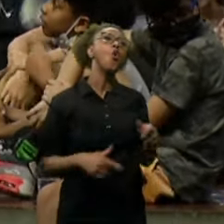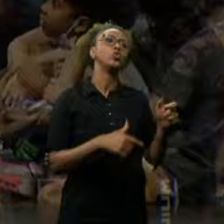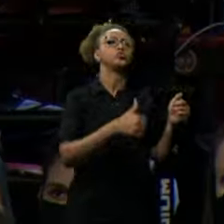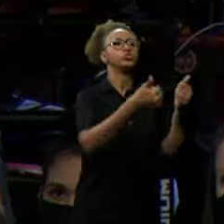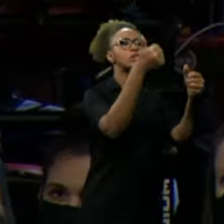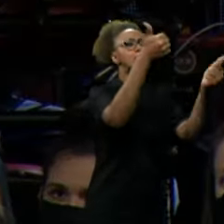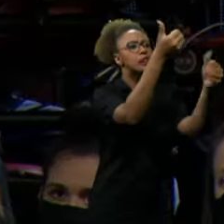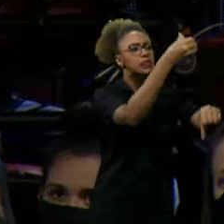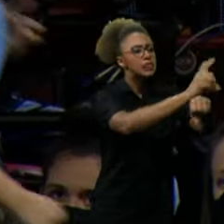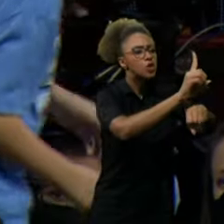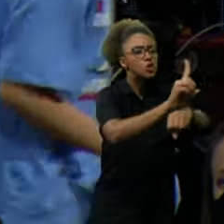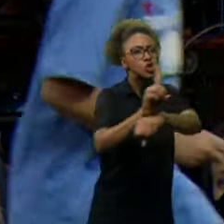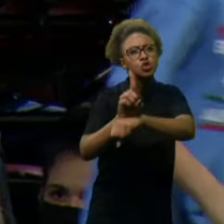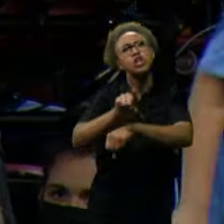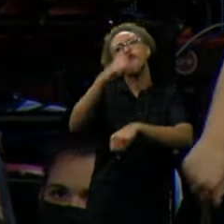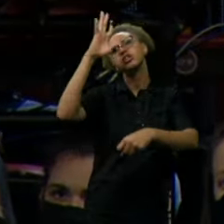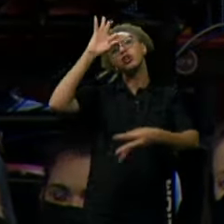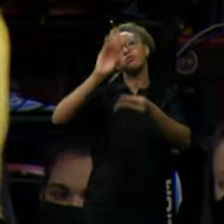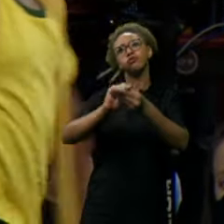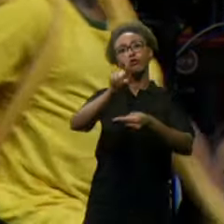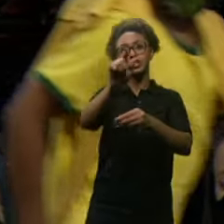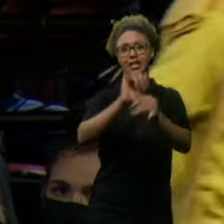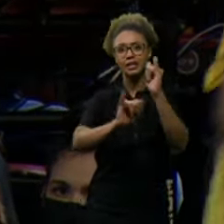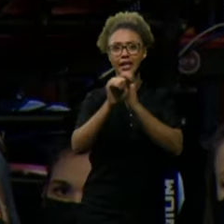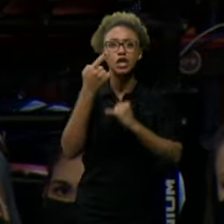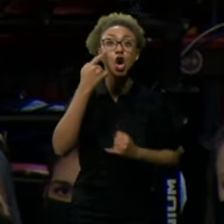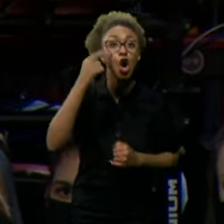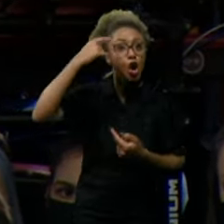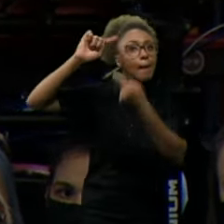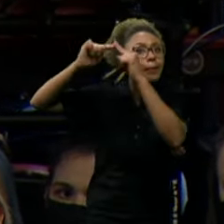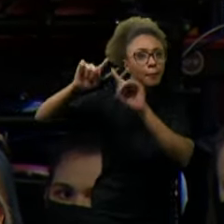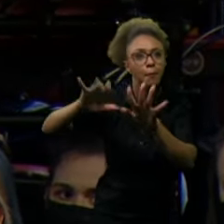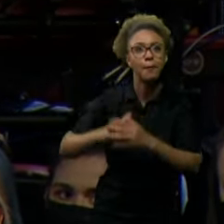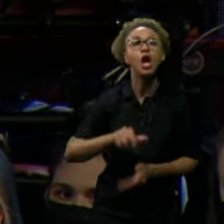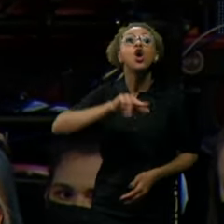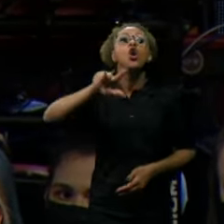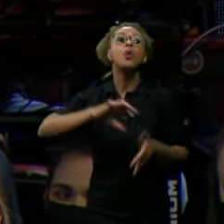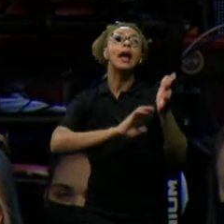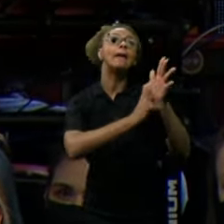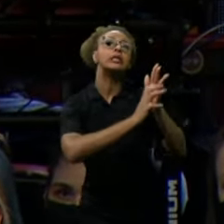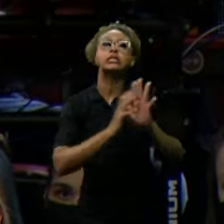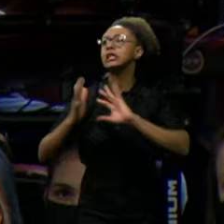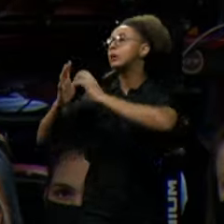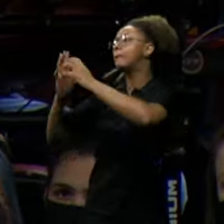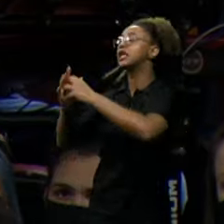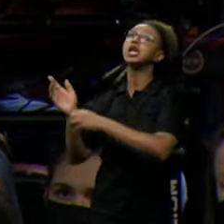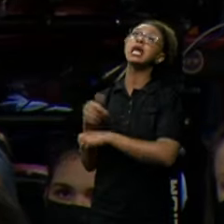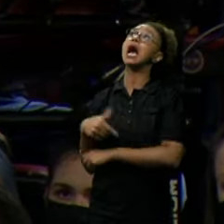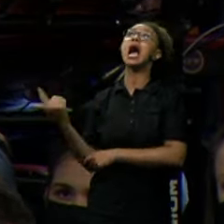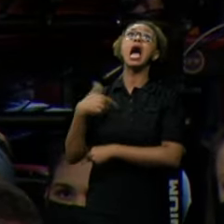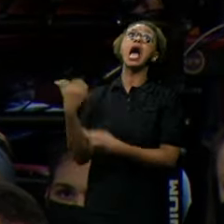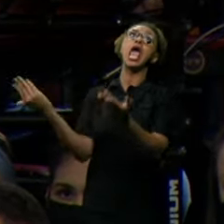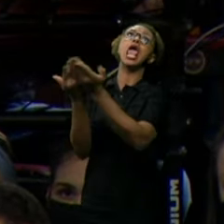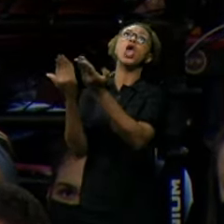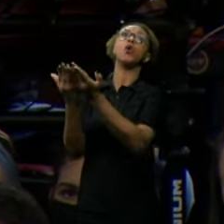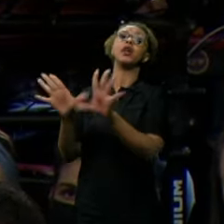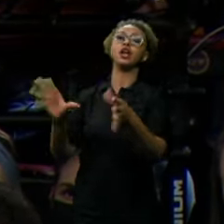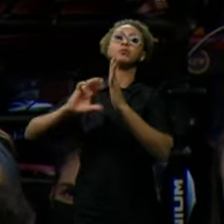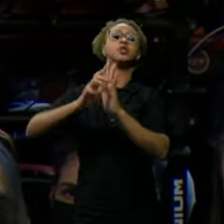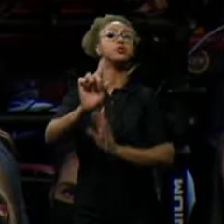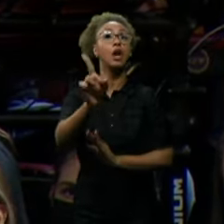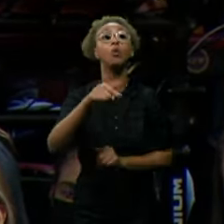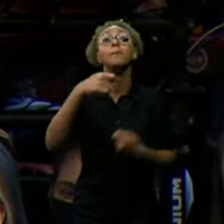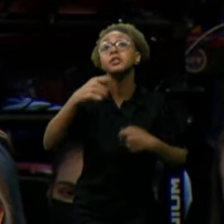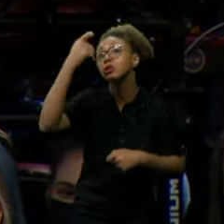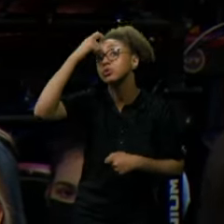cristianismo é para tu fazer a ligação aí você que tá ligado aí agora isso não é não é partido não é ai Bandeira Pois é isso não é uma